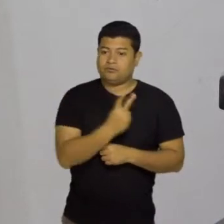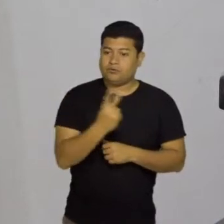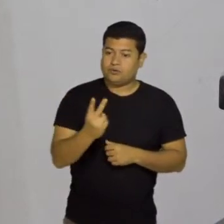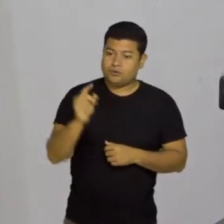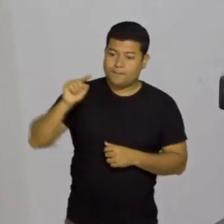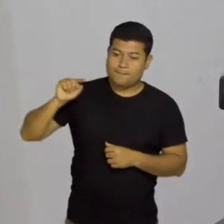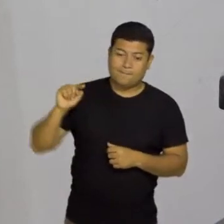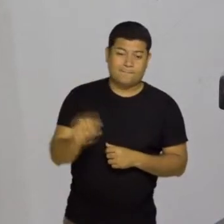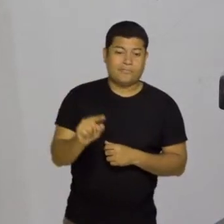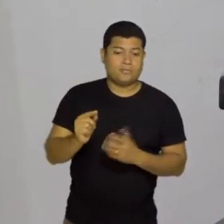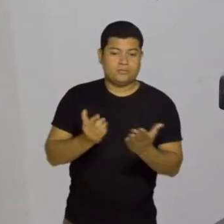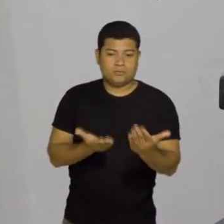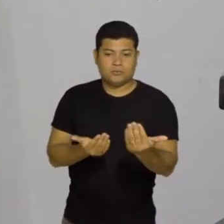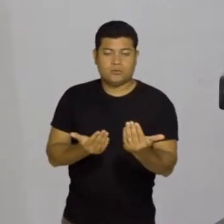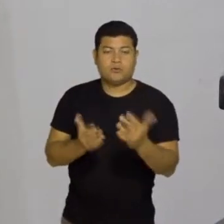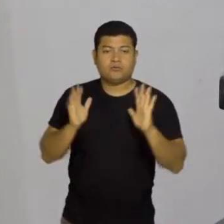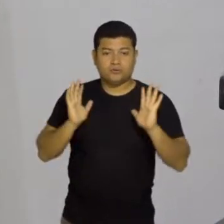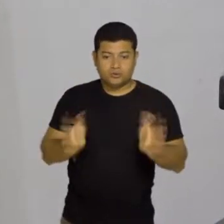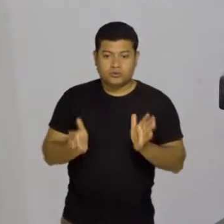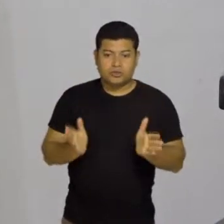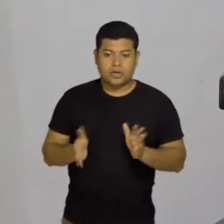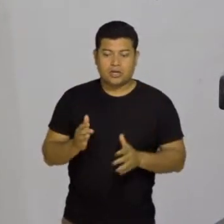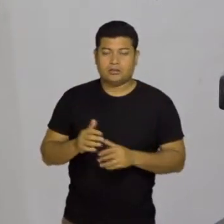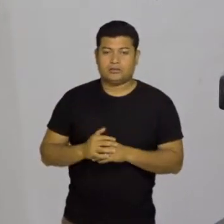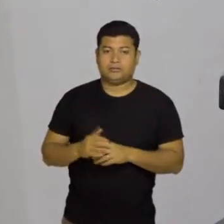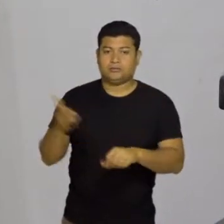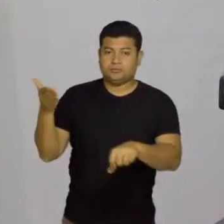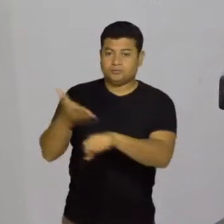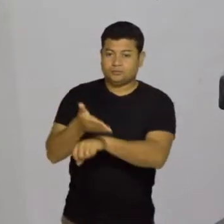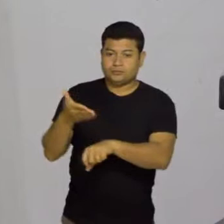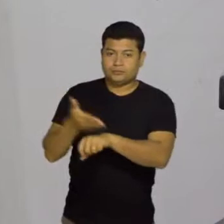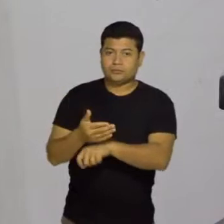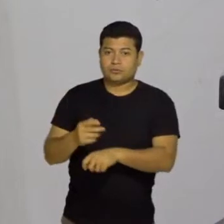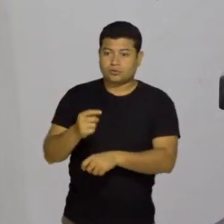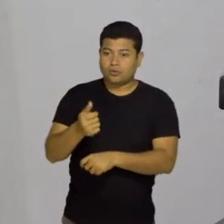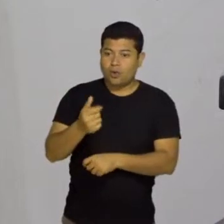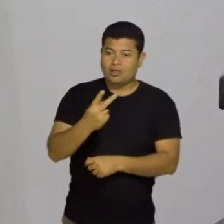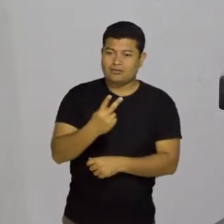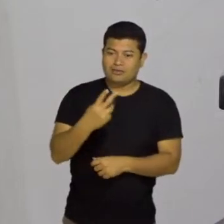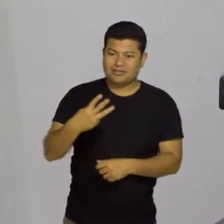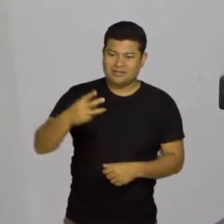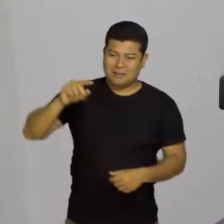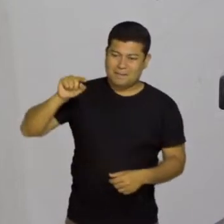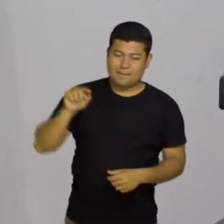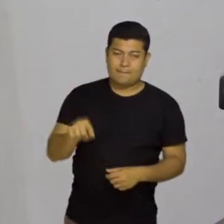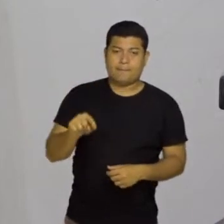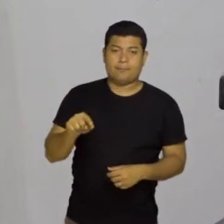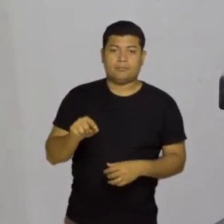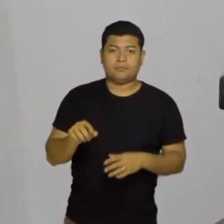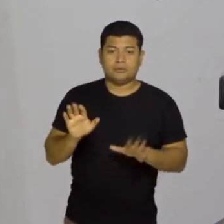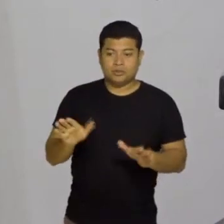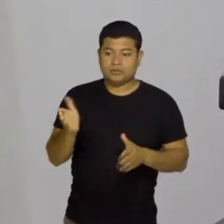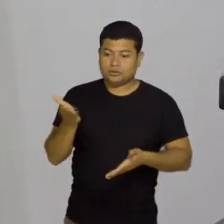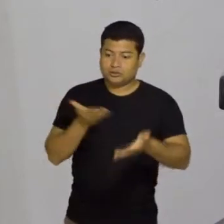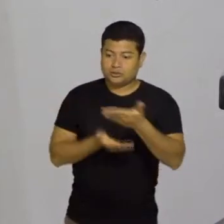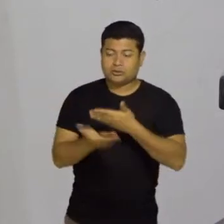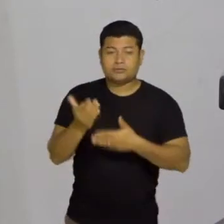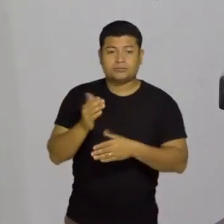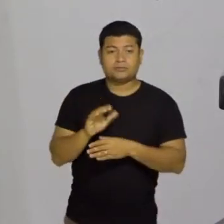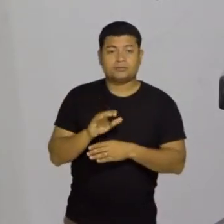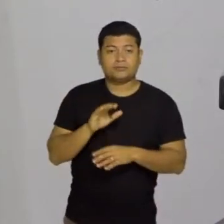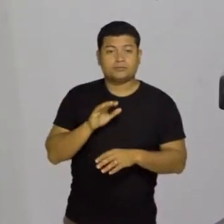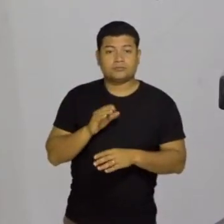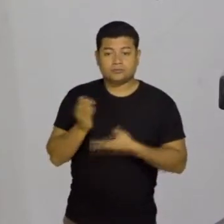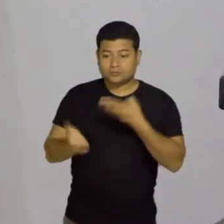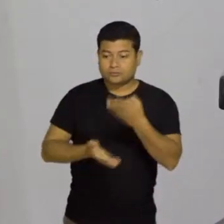a guarda agora já, em novembro, graças a Deus, são 23 mil que de alguma forma são intermediados pelo CIE. Quando eu falo